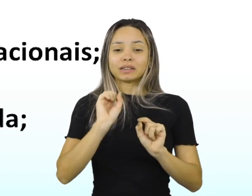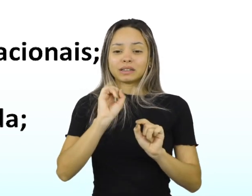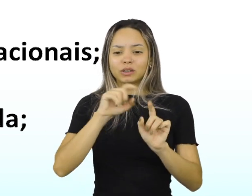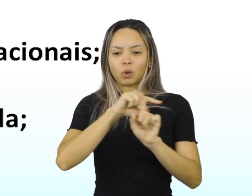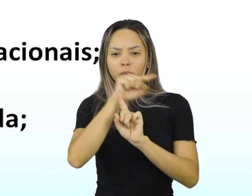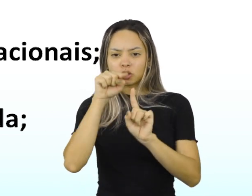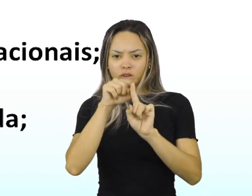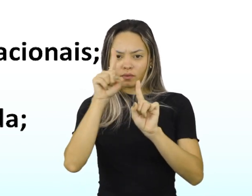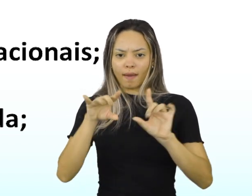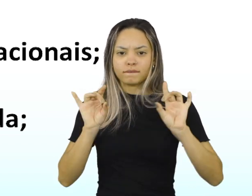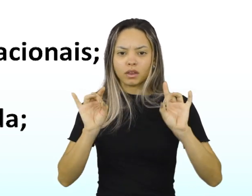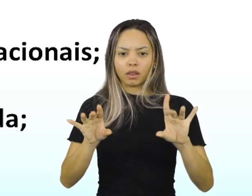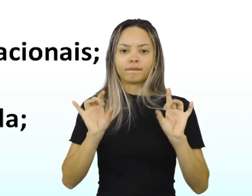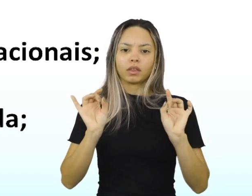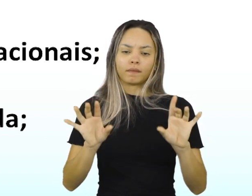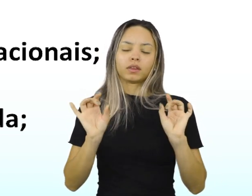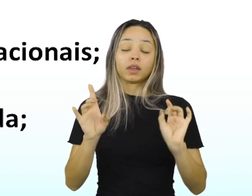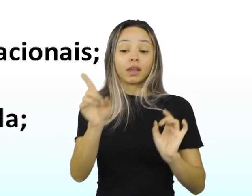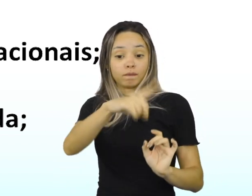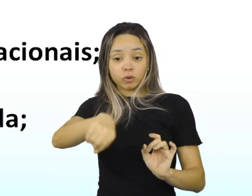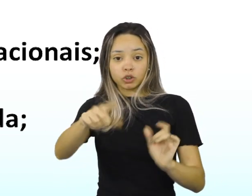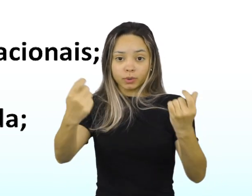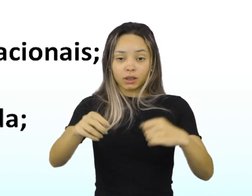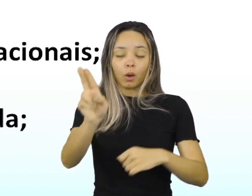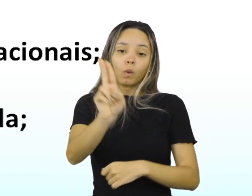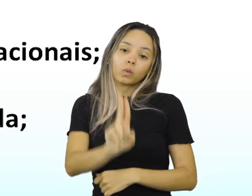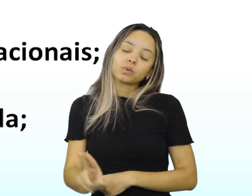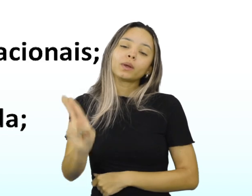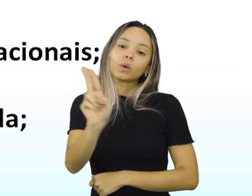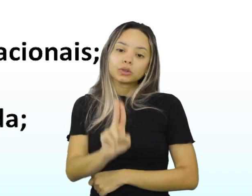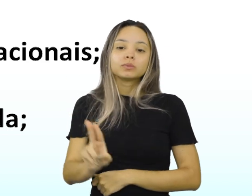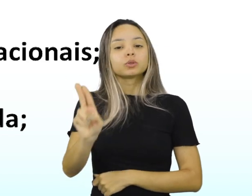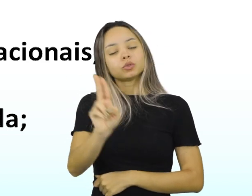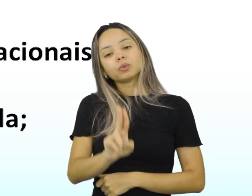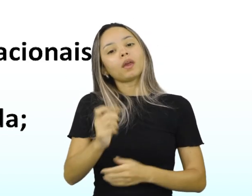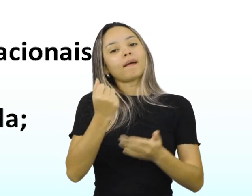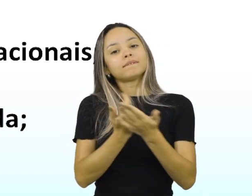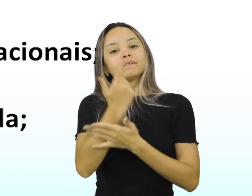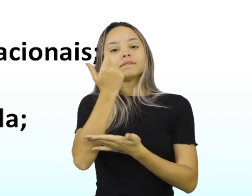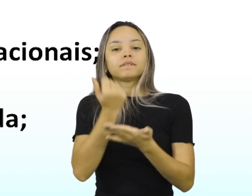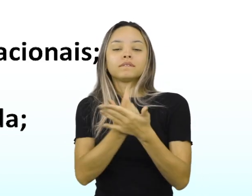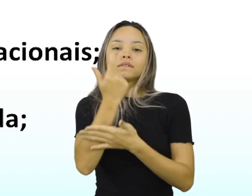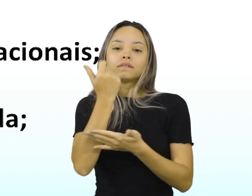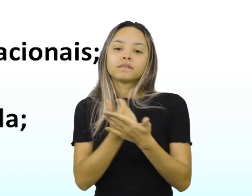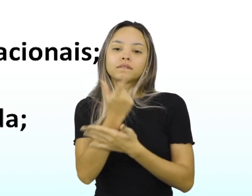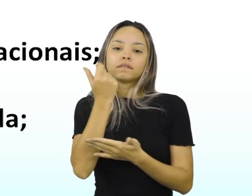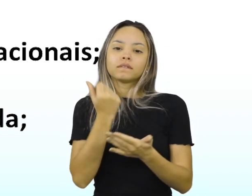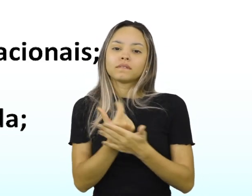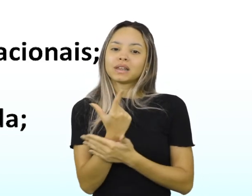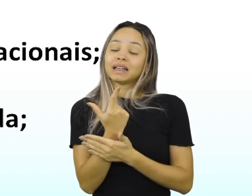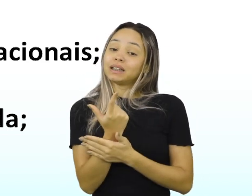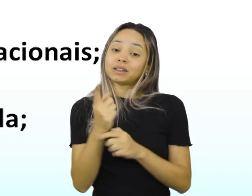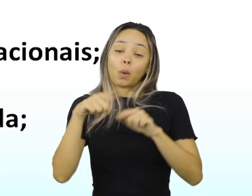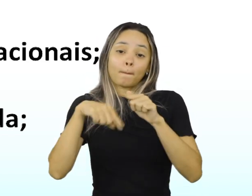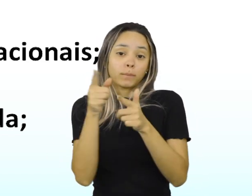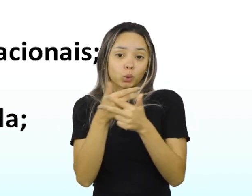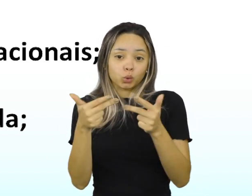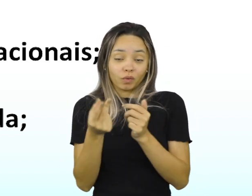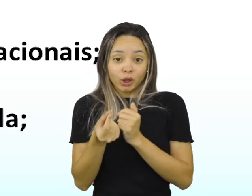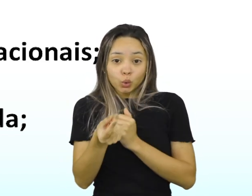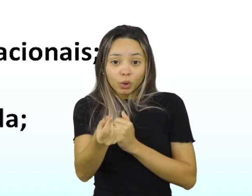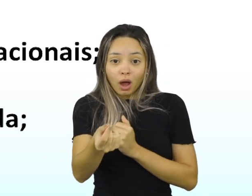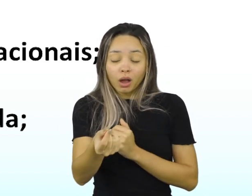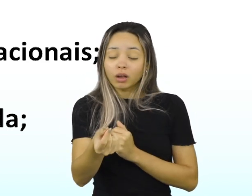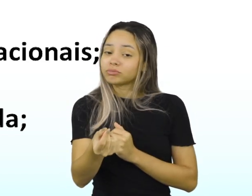tempo, se a ideia é vender, consuma, qual é a lógica dos produtos durarem para